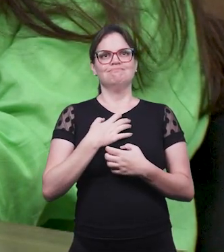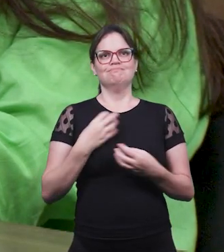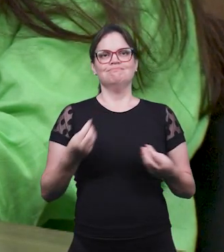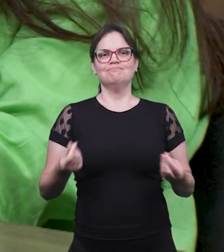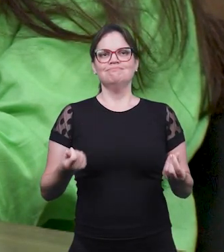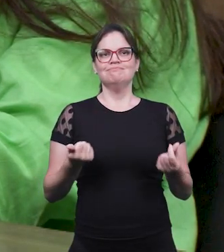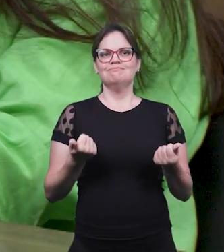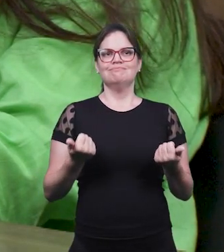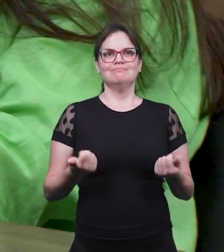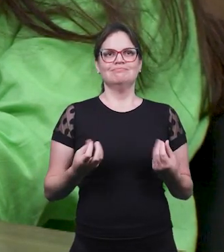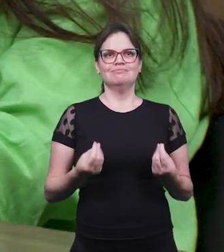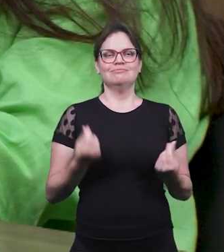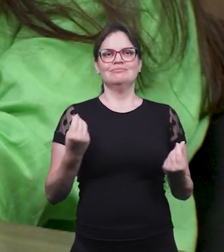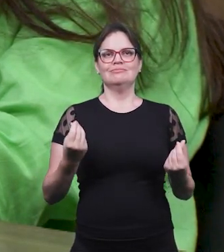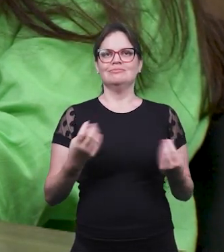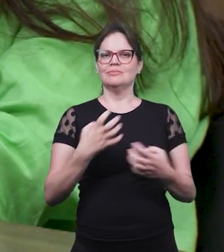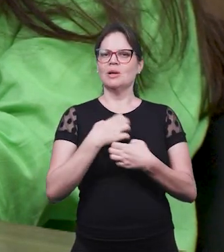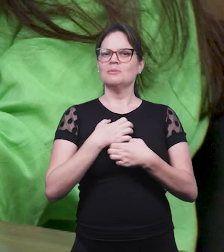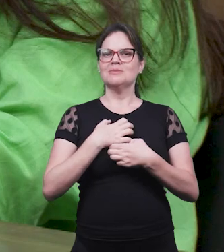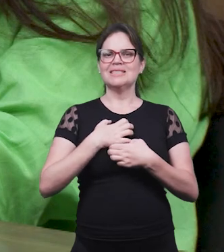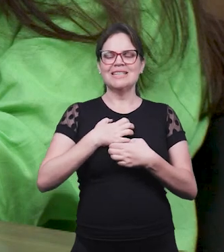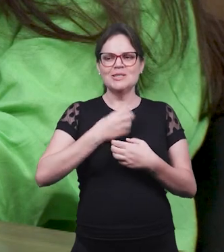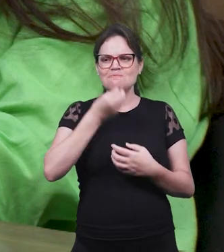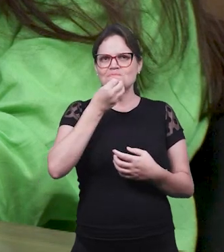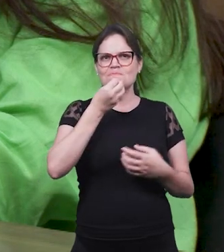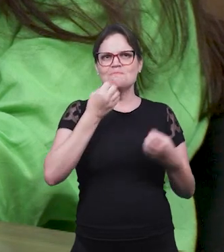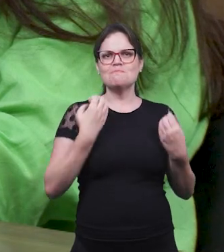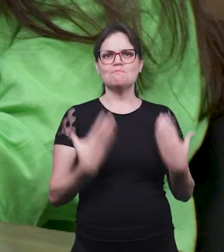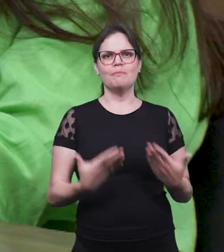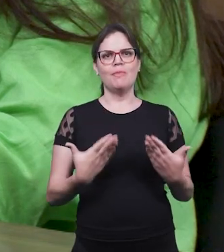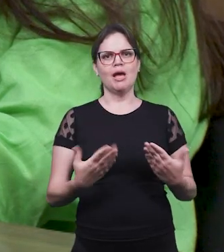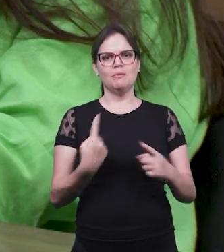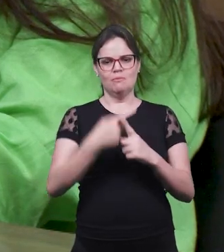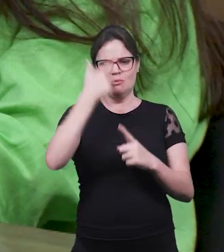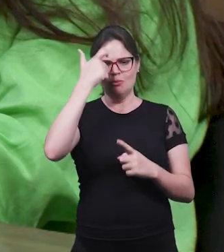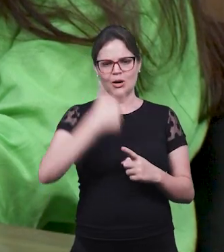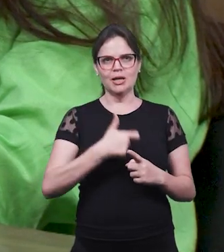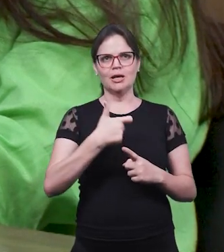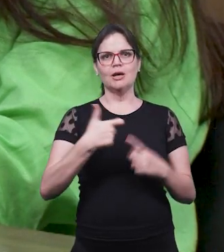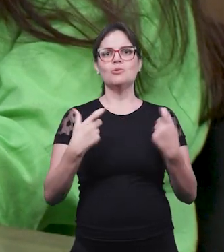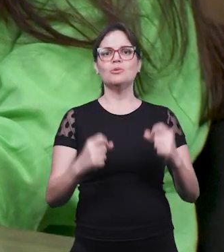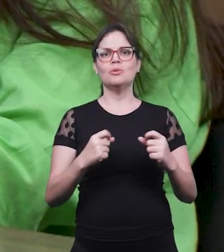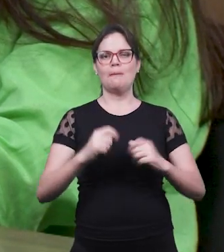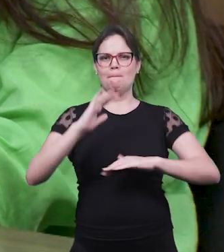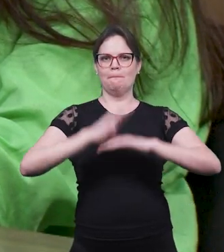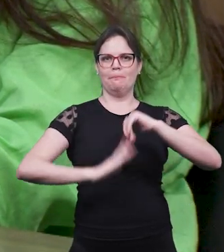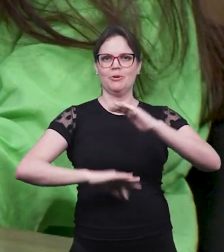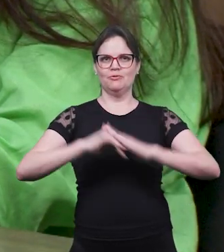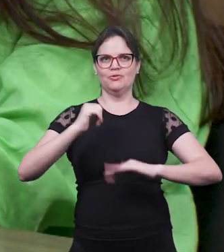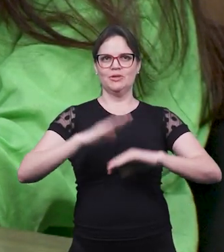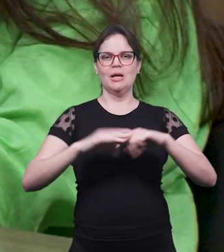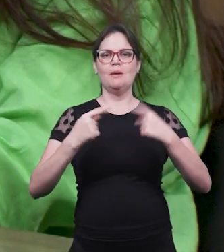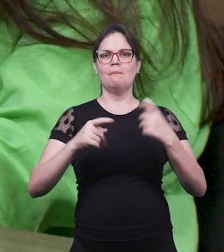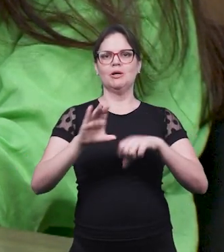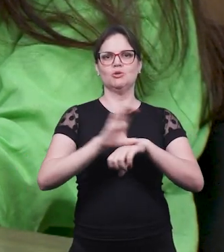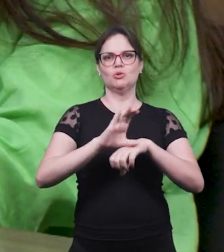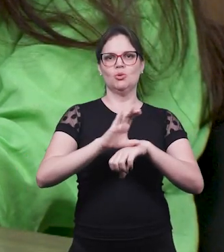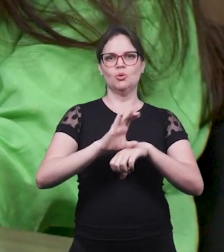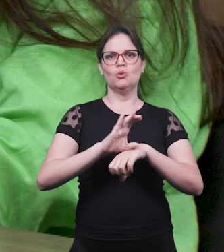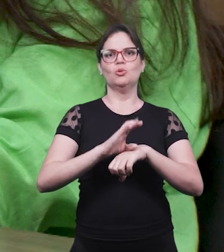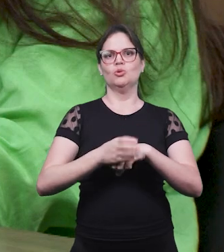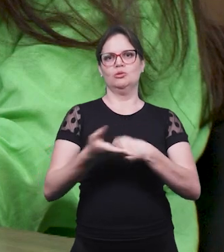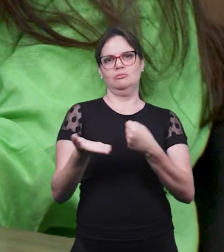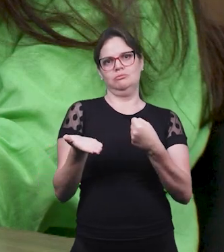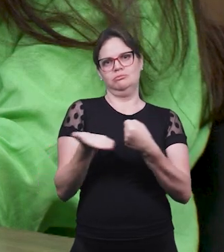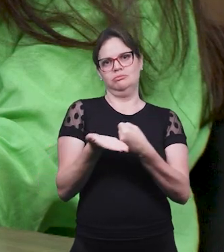dizer, realizado do ponto de vista de ter uma profissão, mas é um curso pós-médio. Uhum. Aí ela chegou para mim, agora você vai fazer um